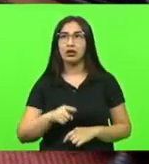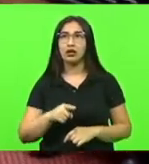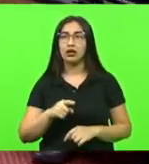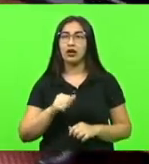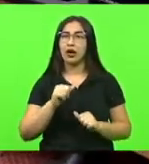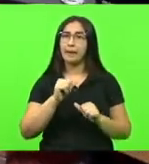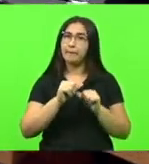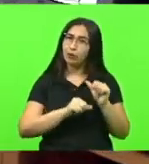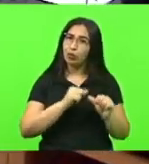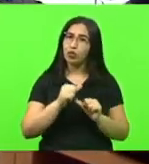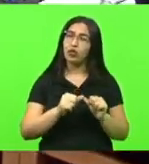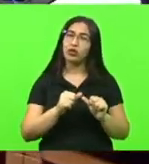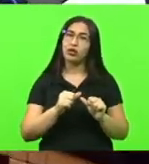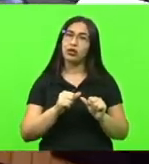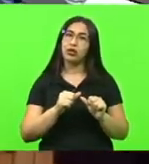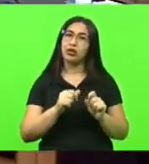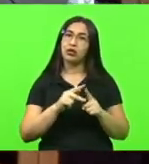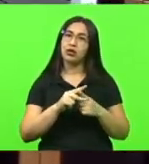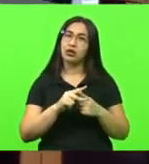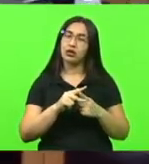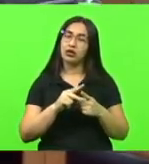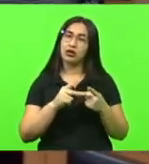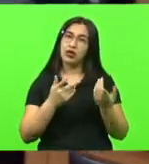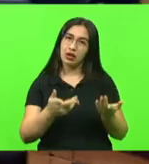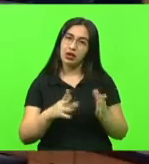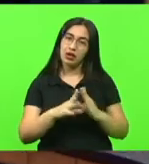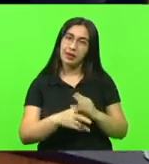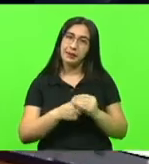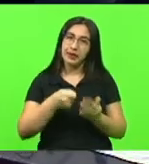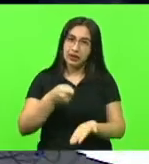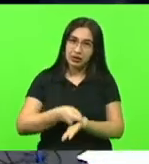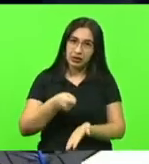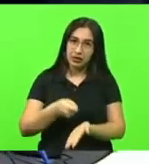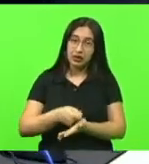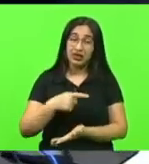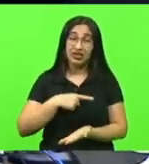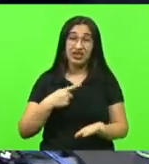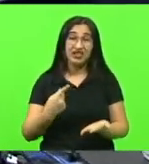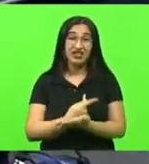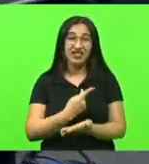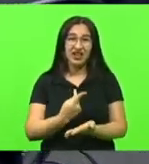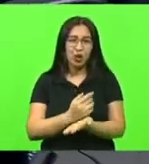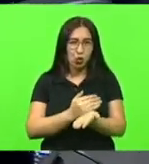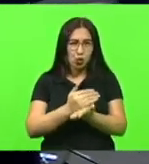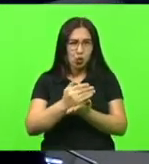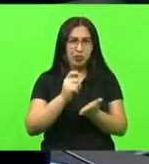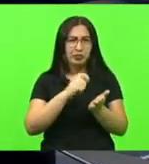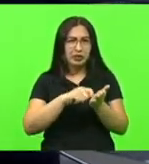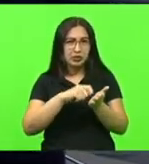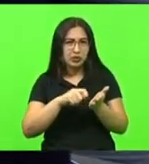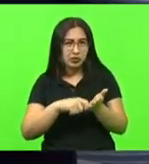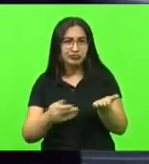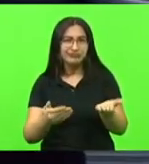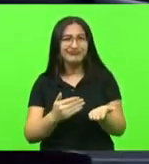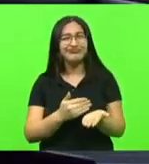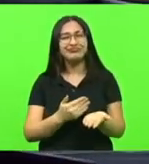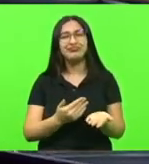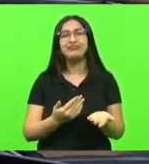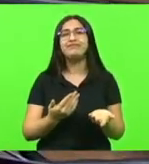daquelas emendas impositivas que tiveram erro na sua formatação e que a